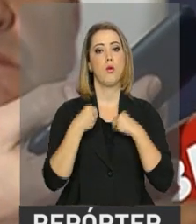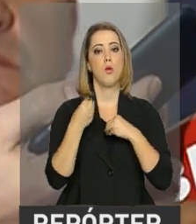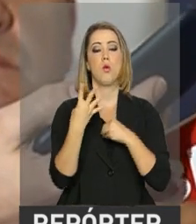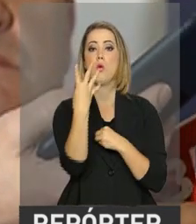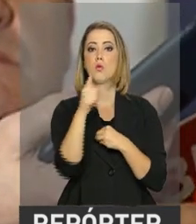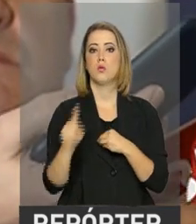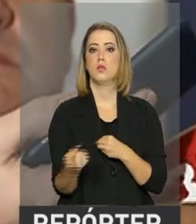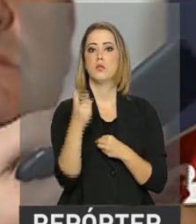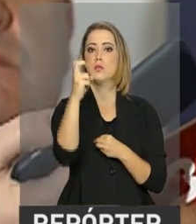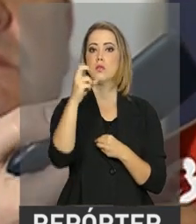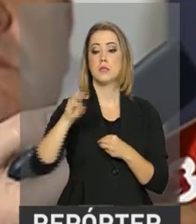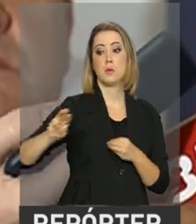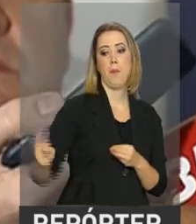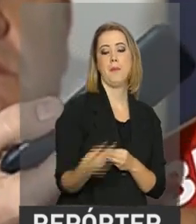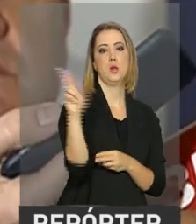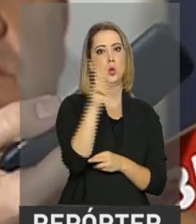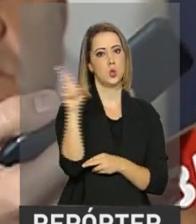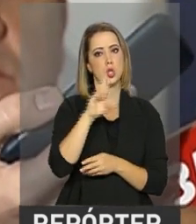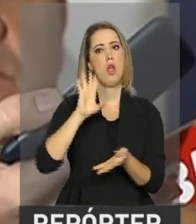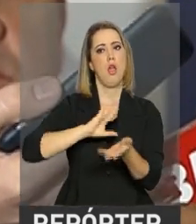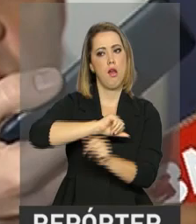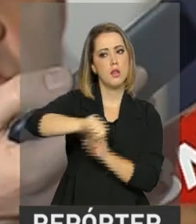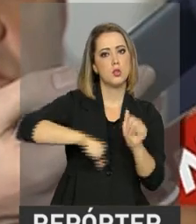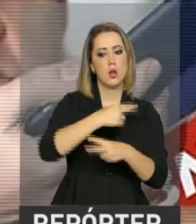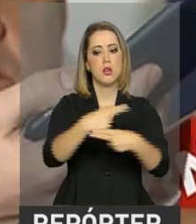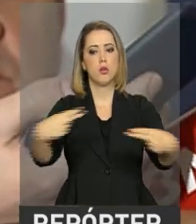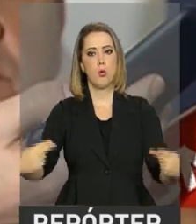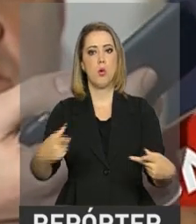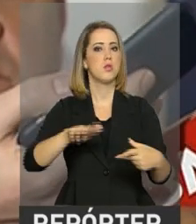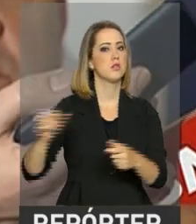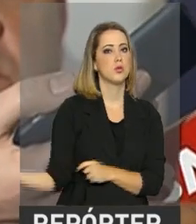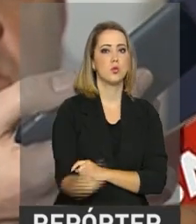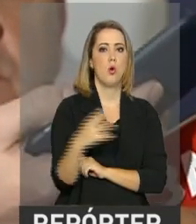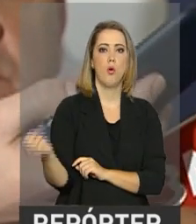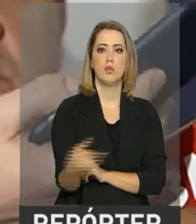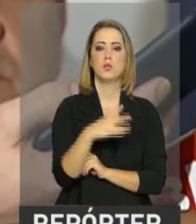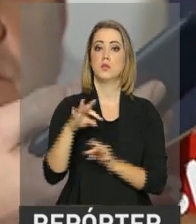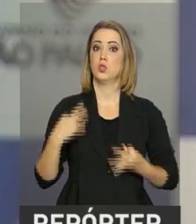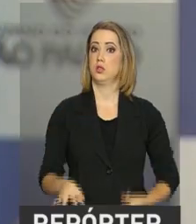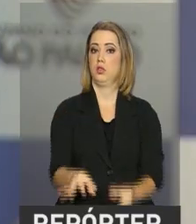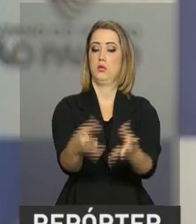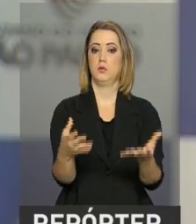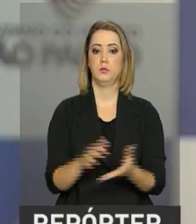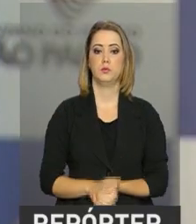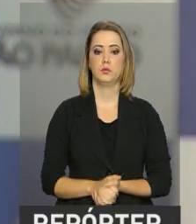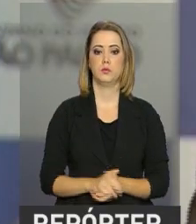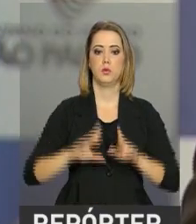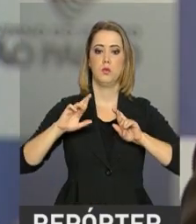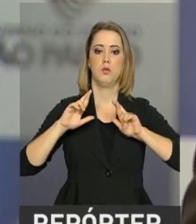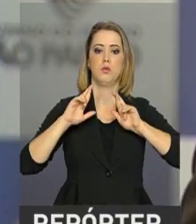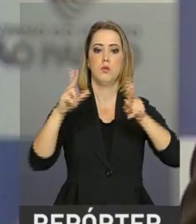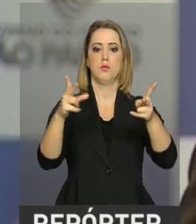4,5 milhões de equipamentos de que há de mais moderno do ponto de vista de tecnologia é Diferentemente